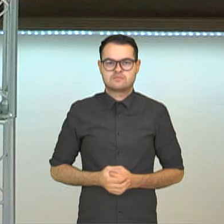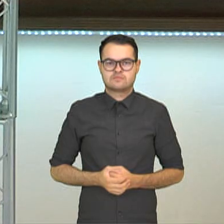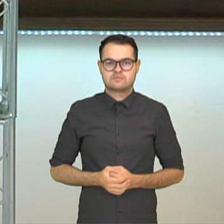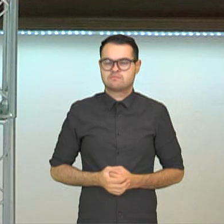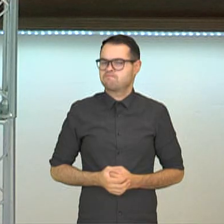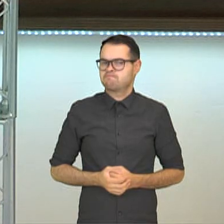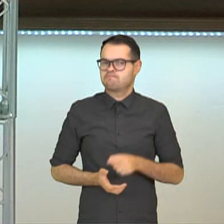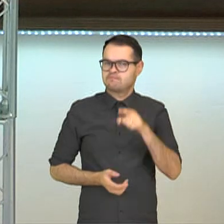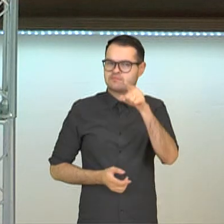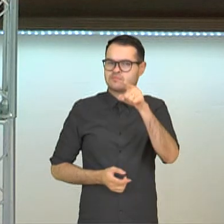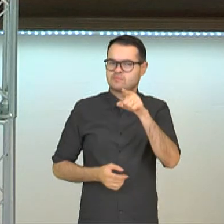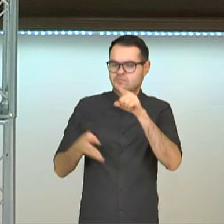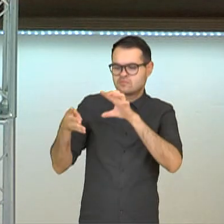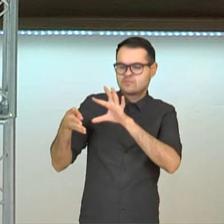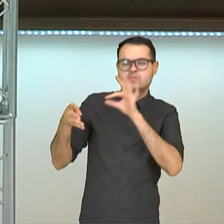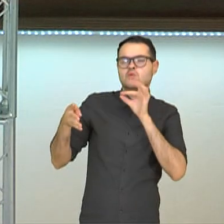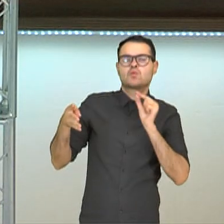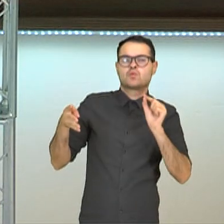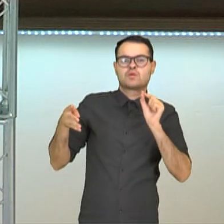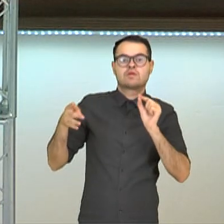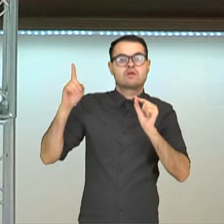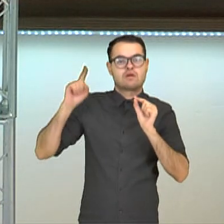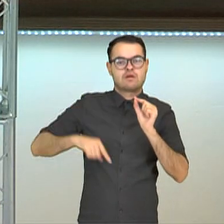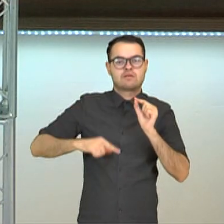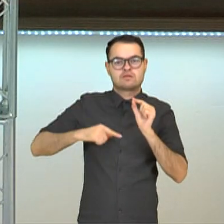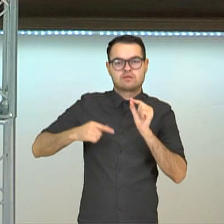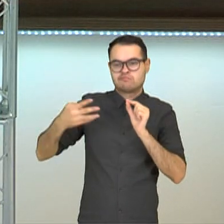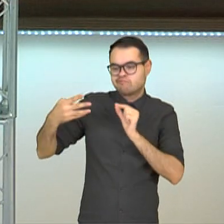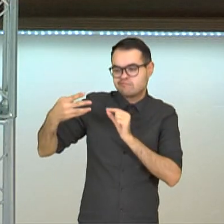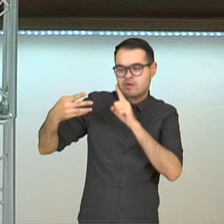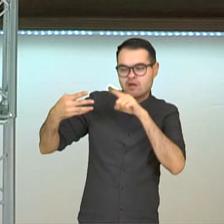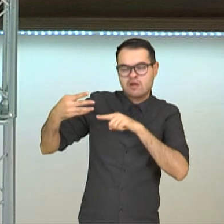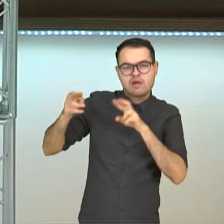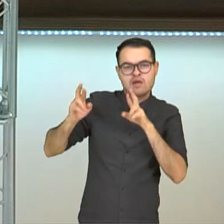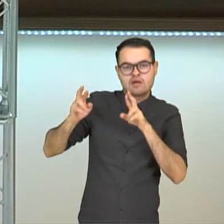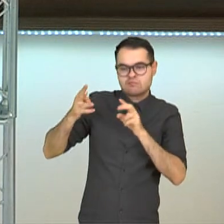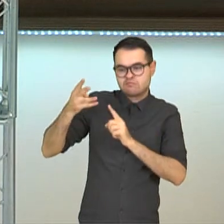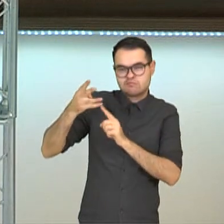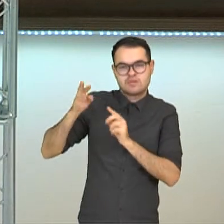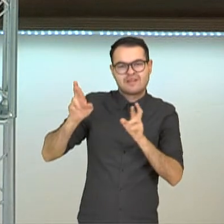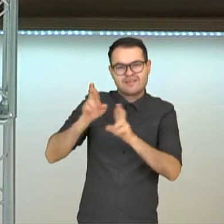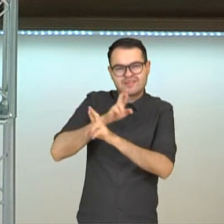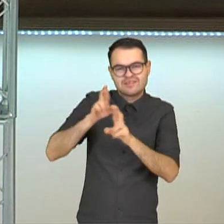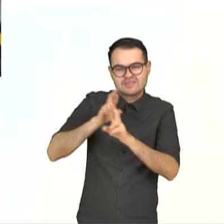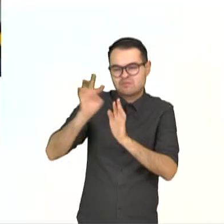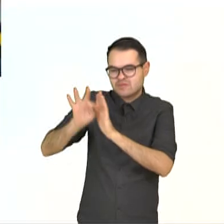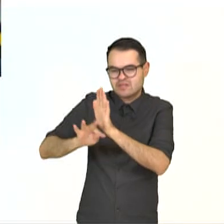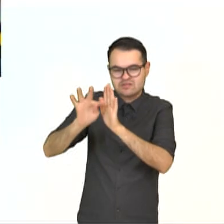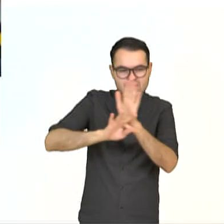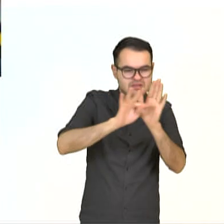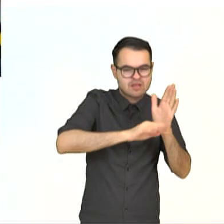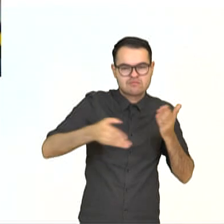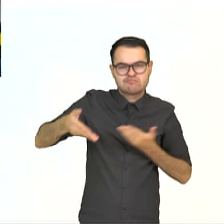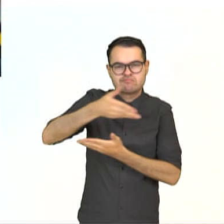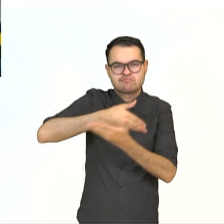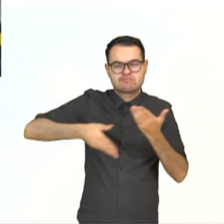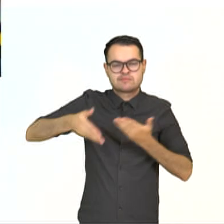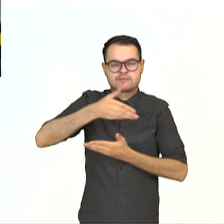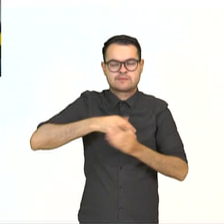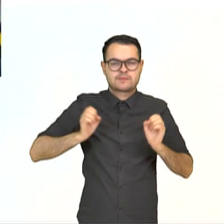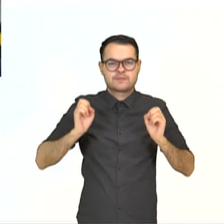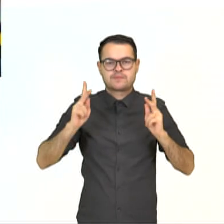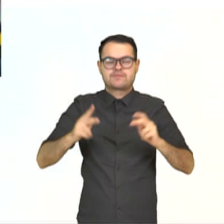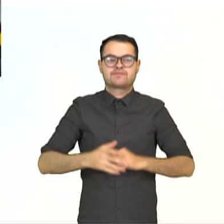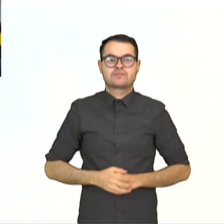E aí, o que você respondeu? Nesse caso, relacionada a outros textos. Quando um texto se relaciona com outro, temos a